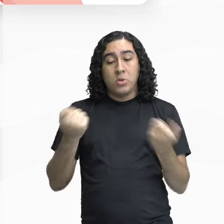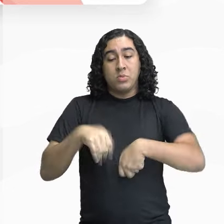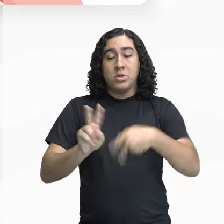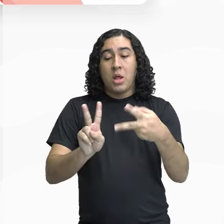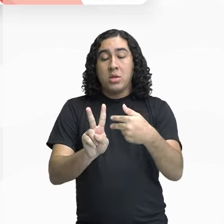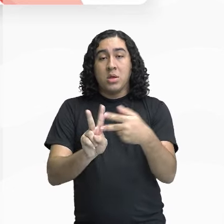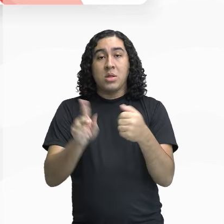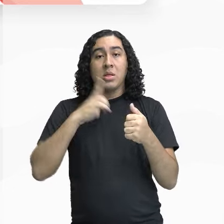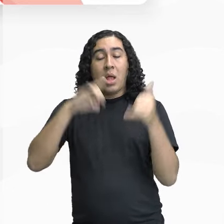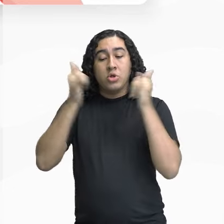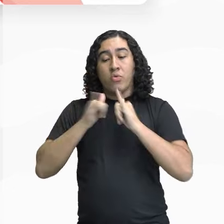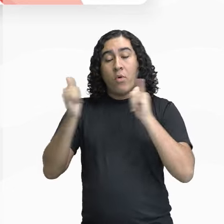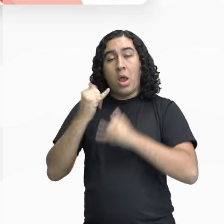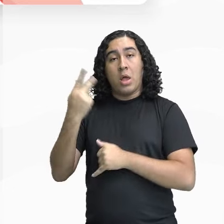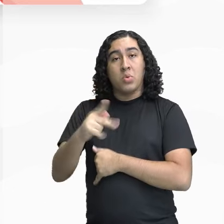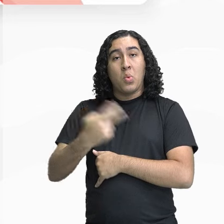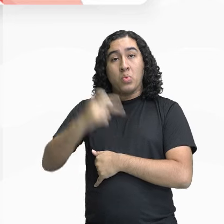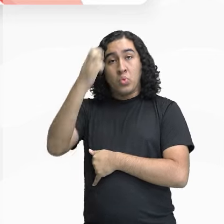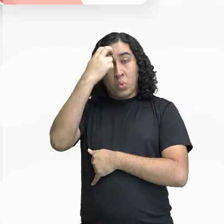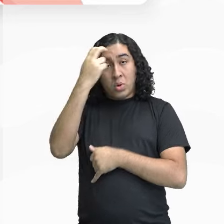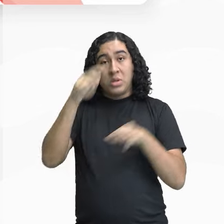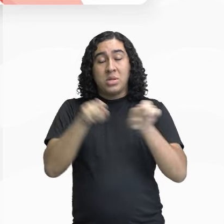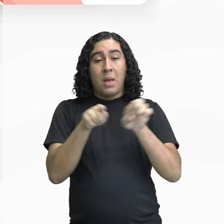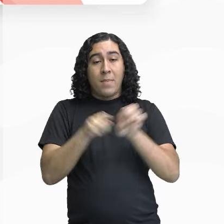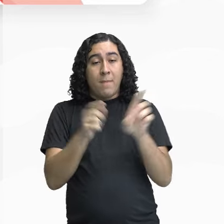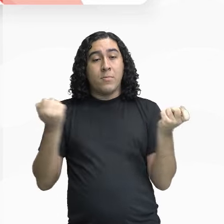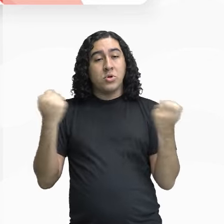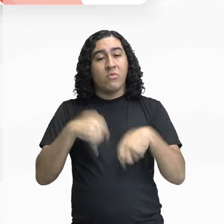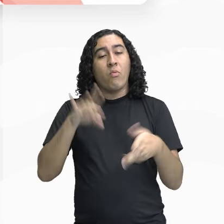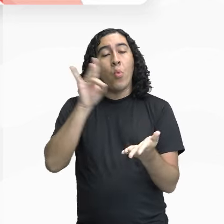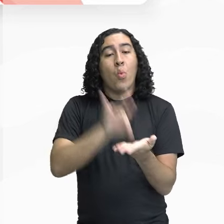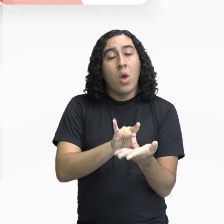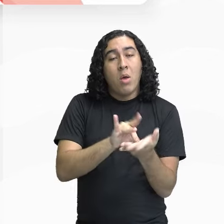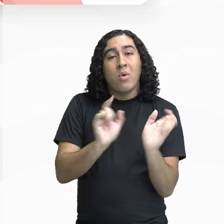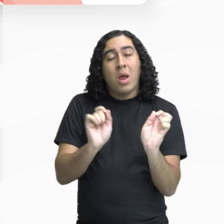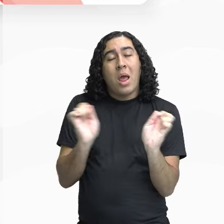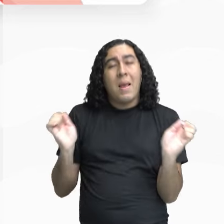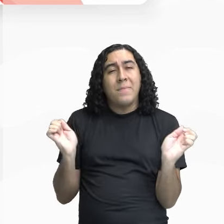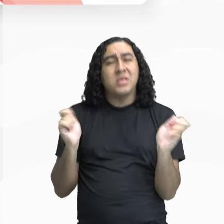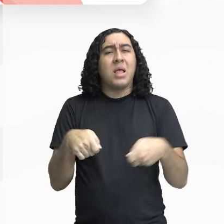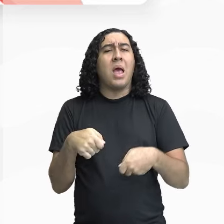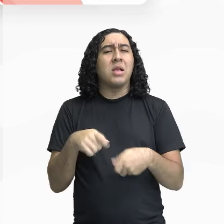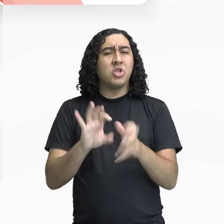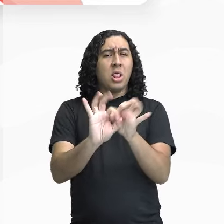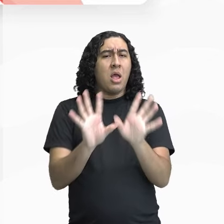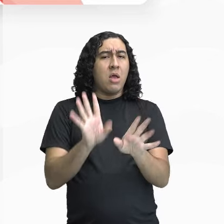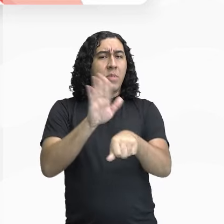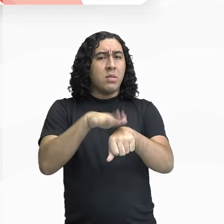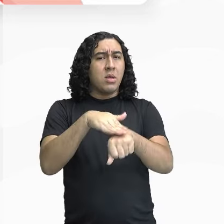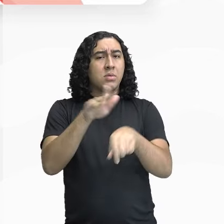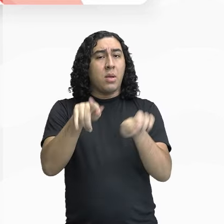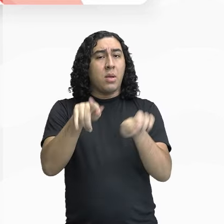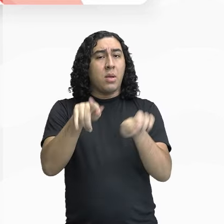quê? Divulgar suas culturas e também as potencialidades de forma mais independente e autônoma. Mas, além